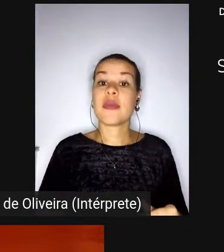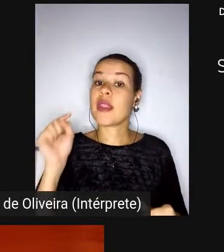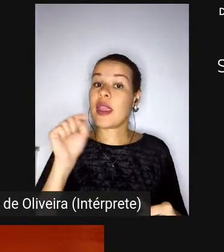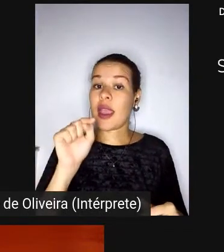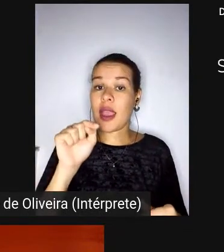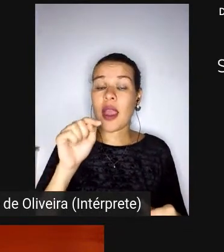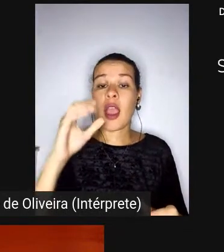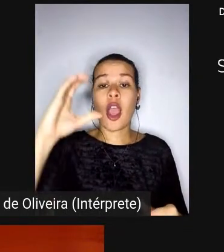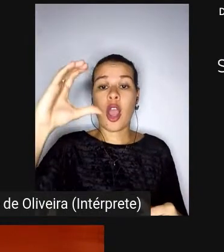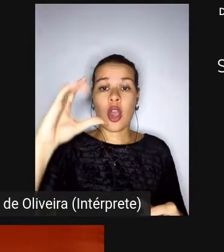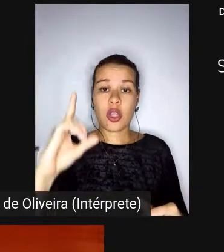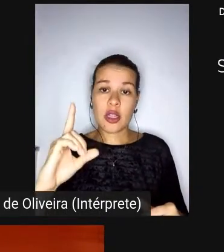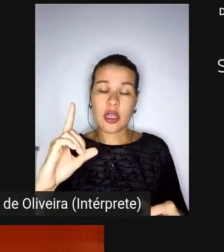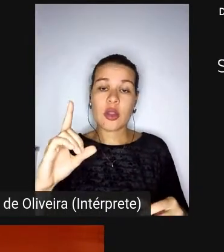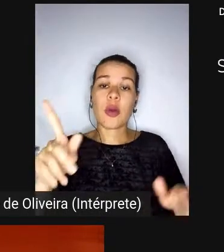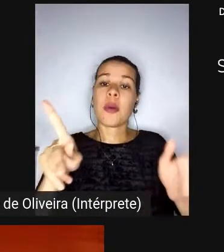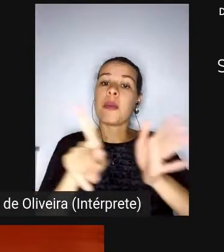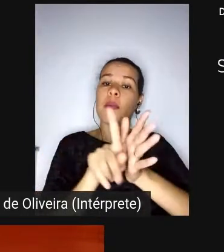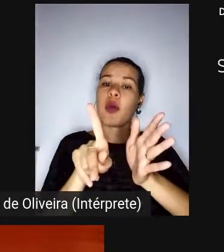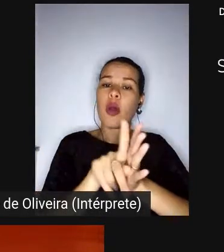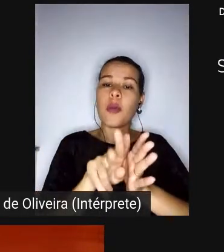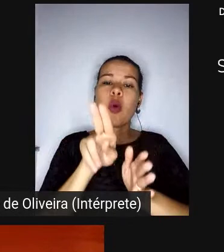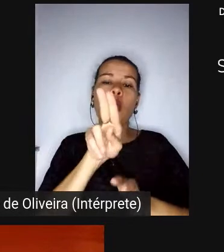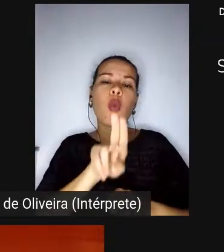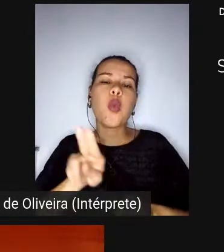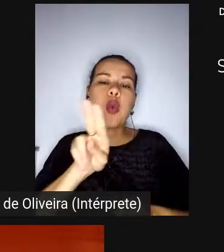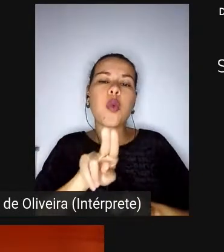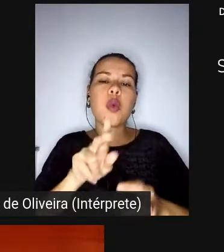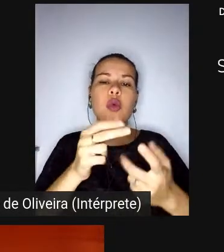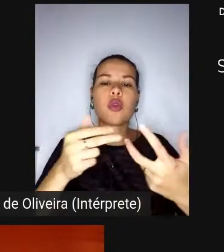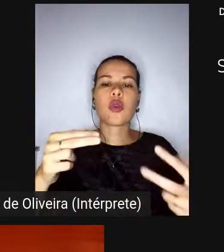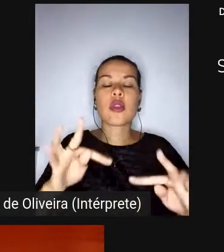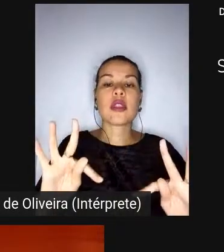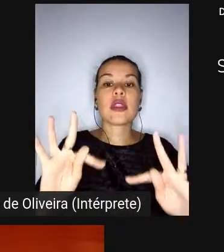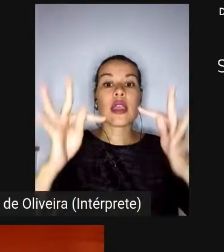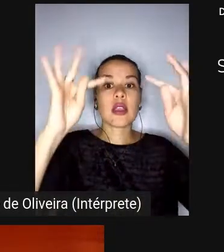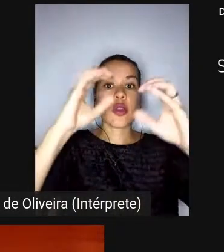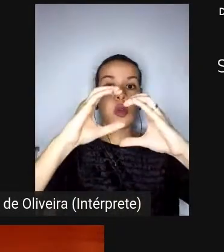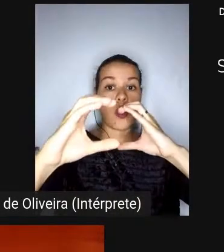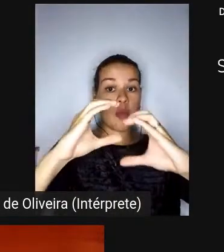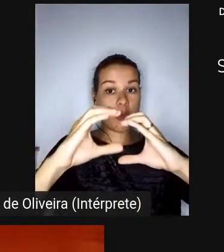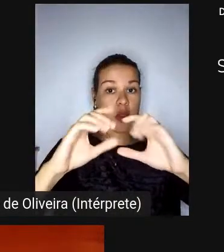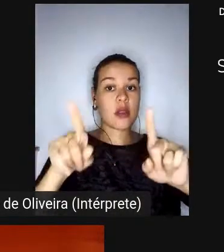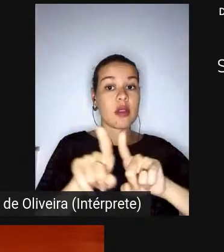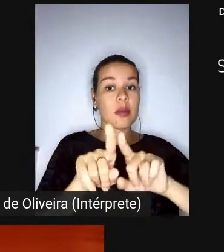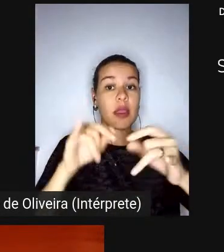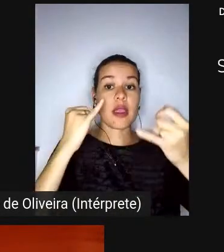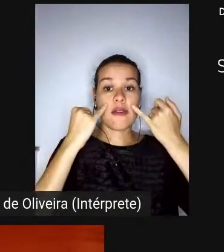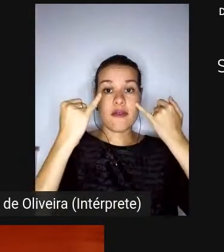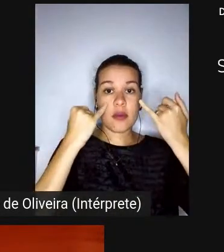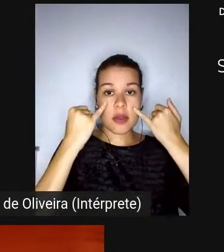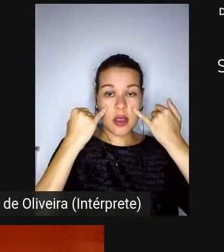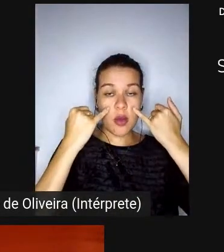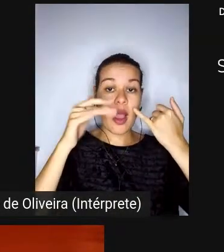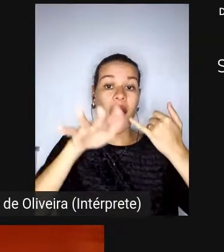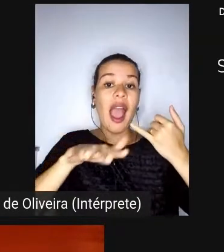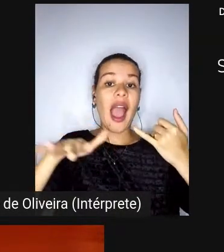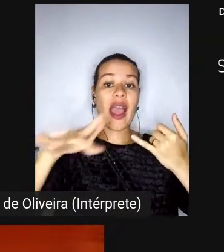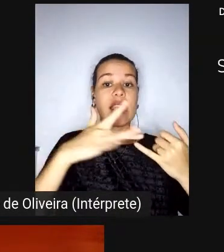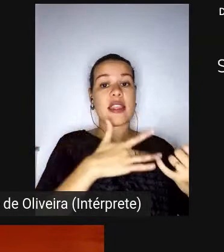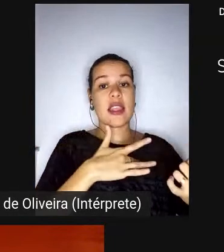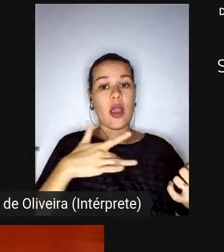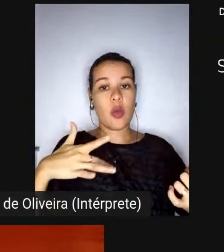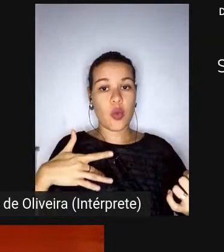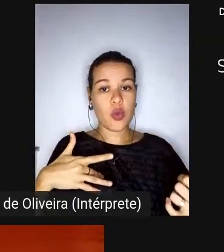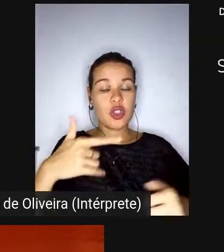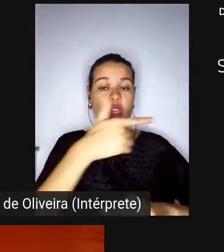e participa de projetos que utilizam as tecnologias da comunicação e da informação nas áreas de saúde educação e inclusão como